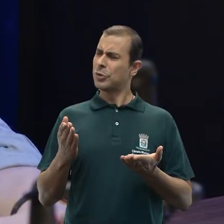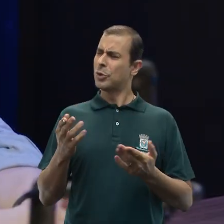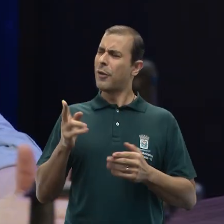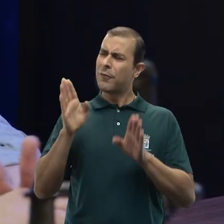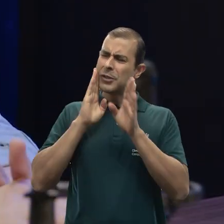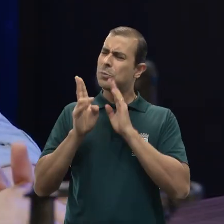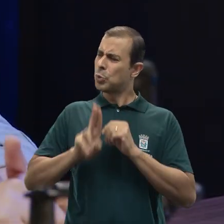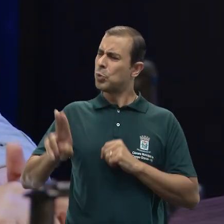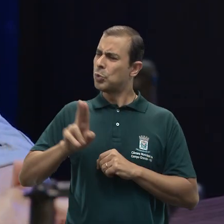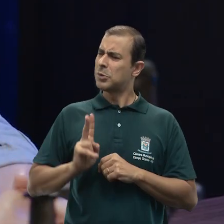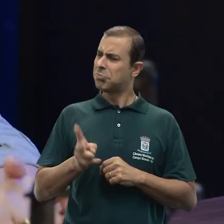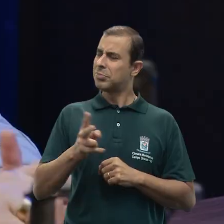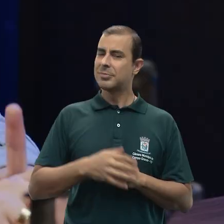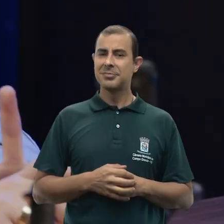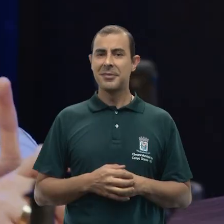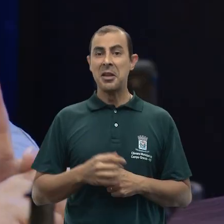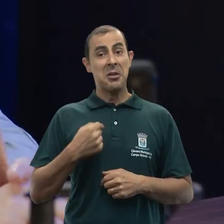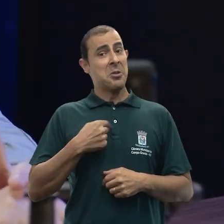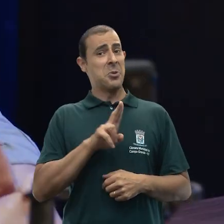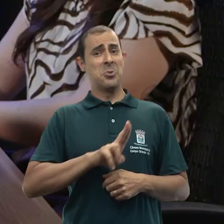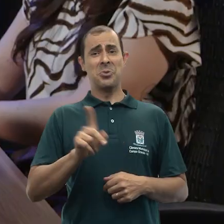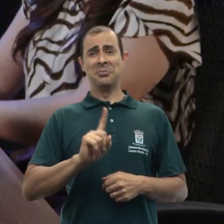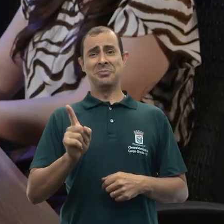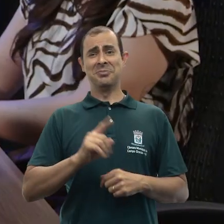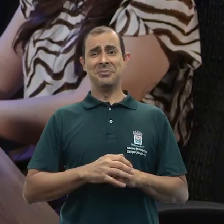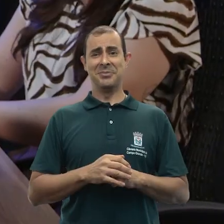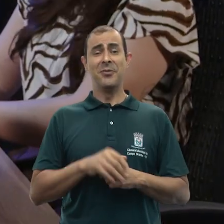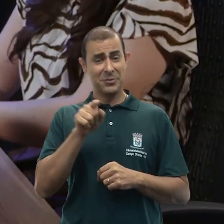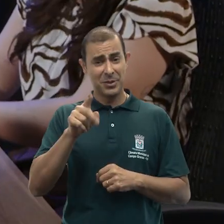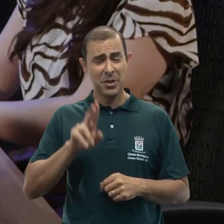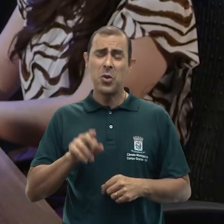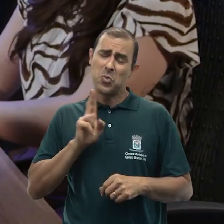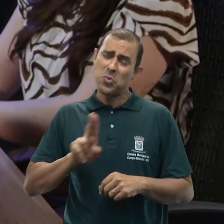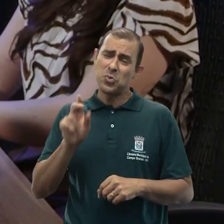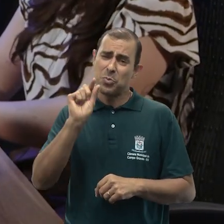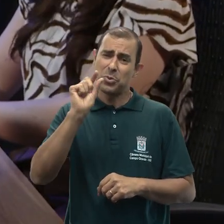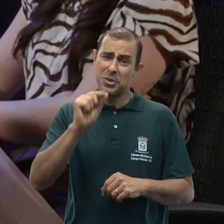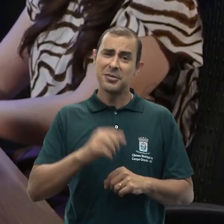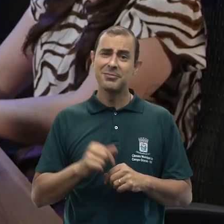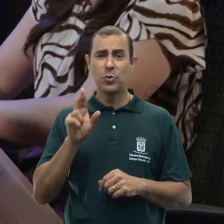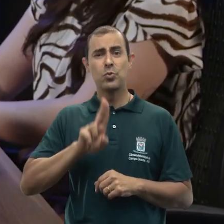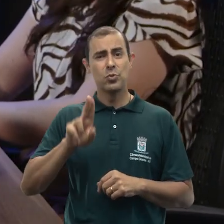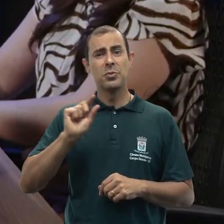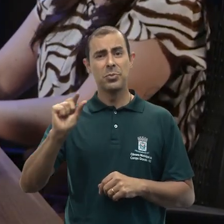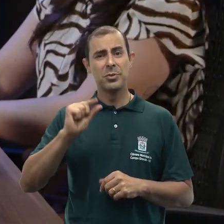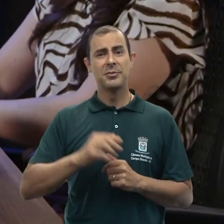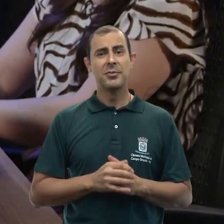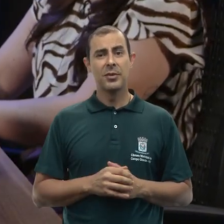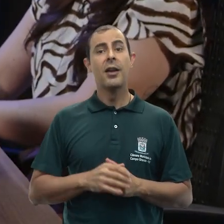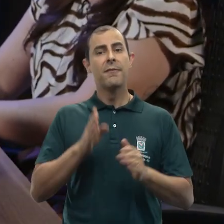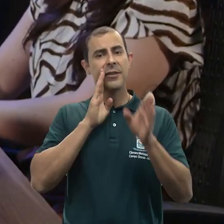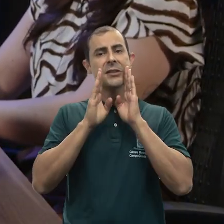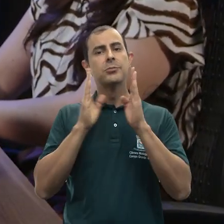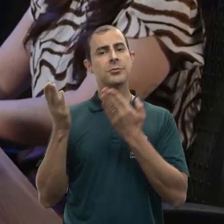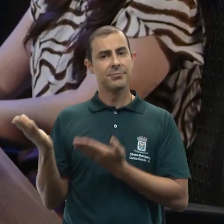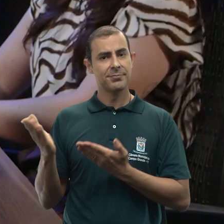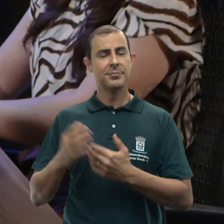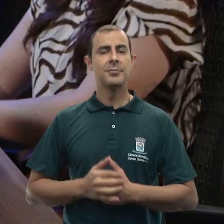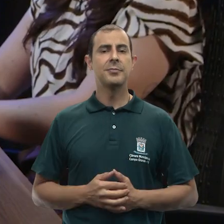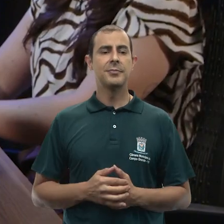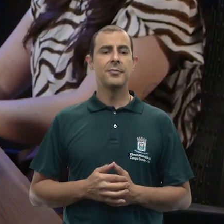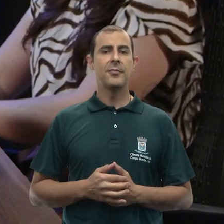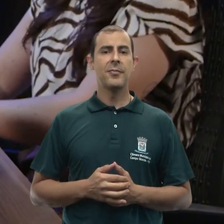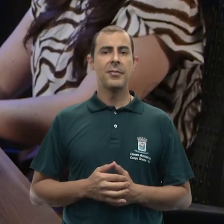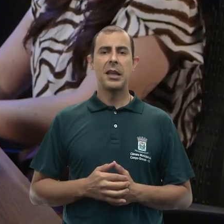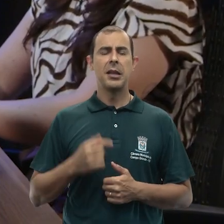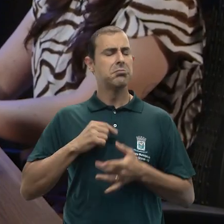Facebook também. As pessoas estão usando o Facebook ainda? Não sei, eu não uso mais. Você usa? Eu uso um pouco. Facebook. Eu não uso mais. Facebook, Maicon